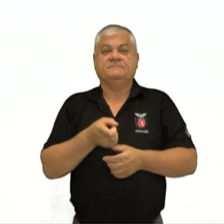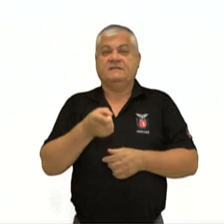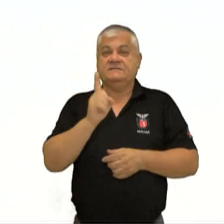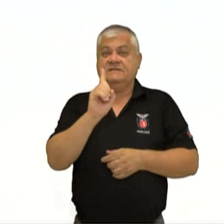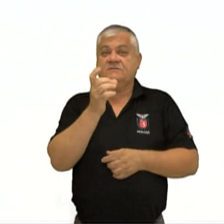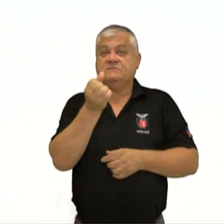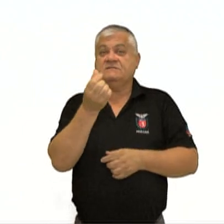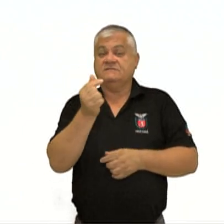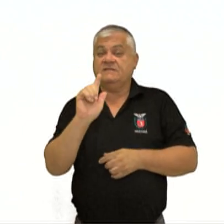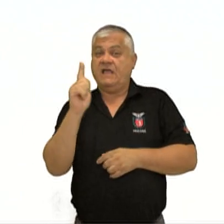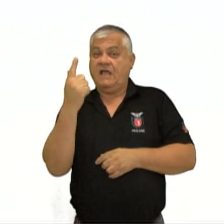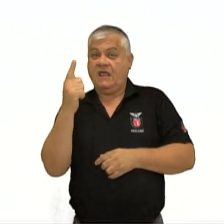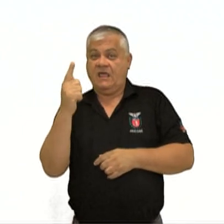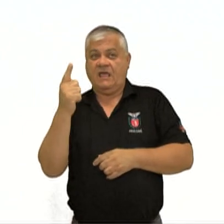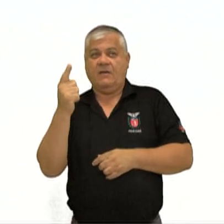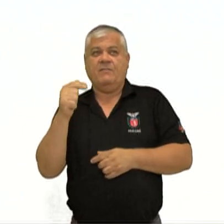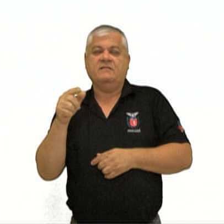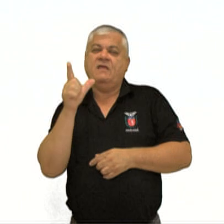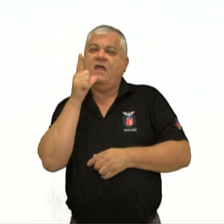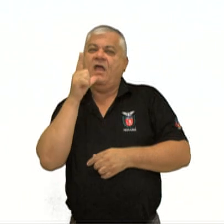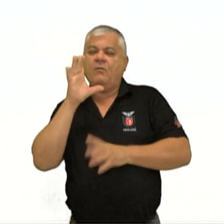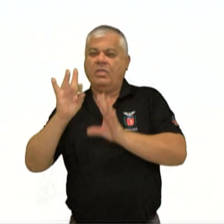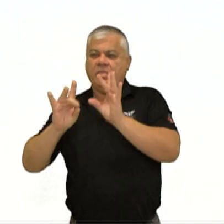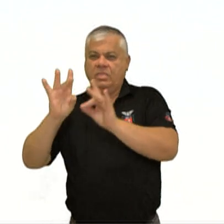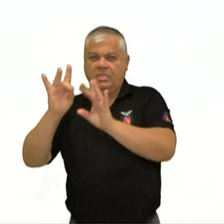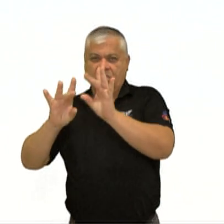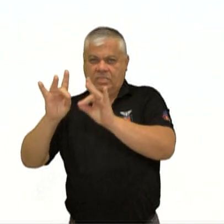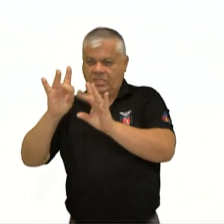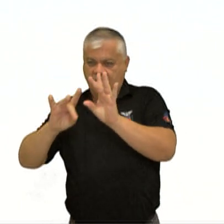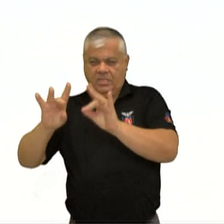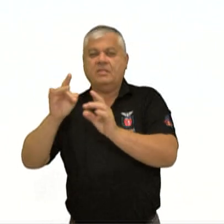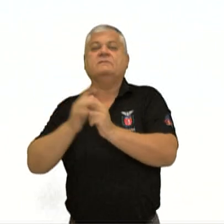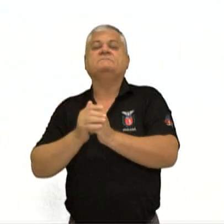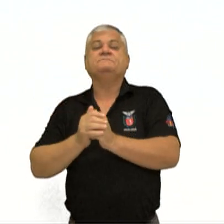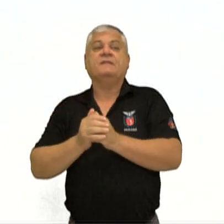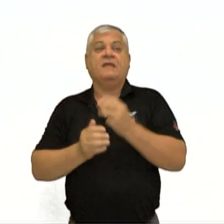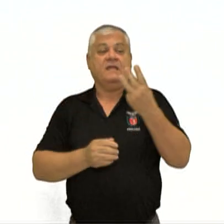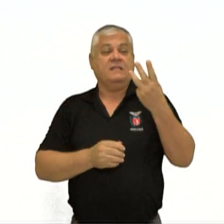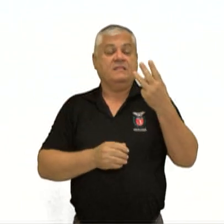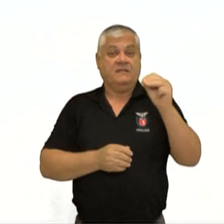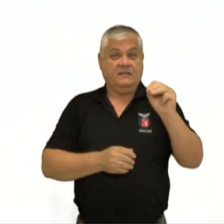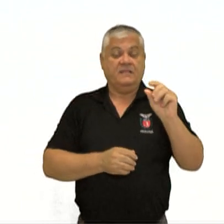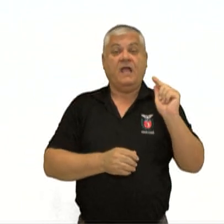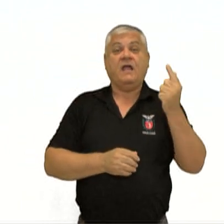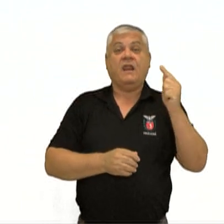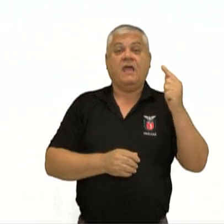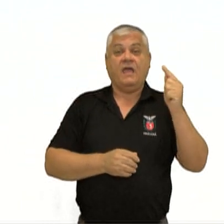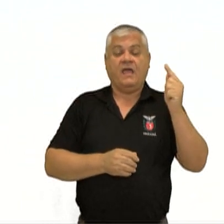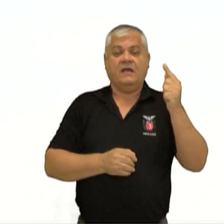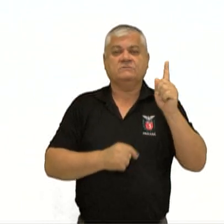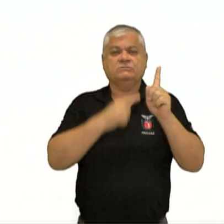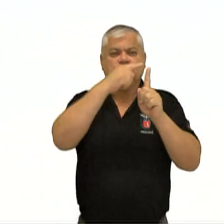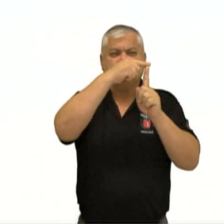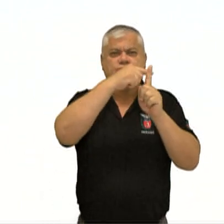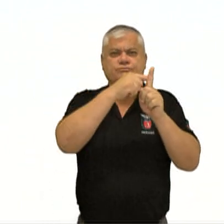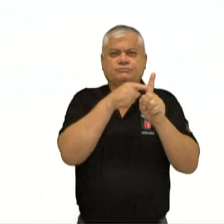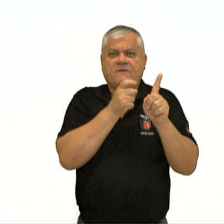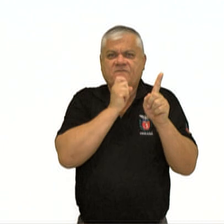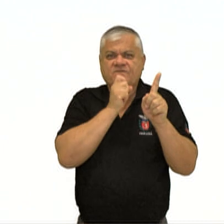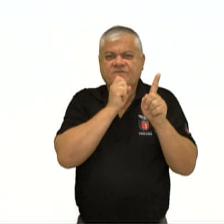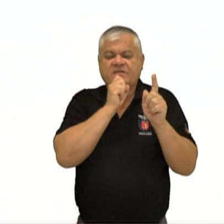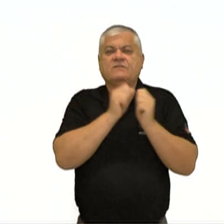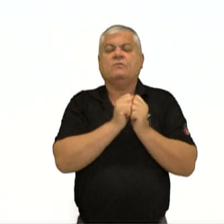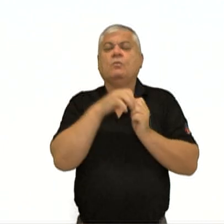160 gramas de uma solução aquosa saturada de sacarose a 30 graus Celsius são resfriados a zero. Quanto